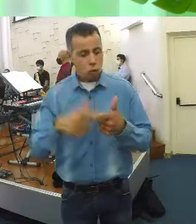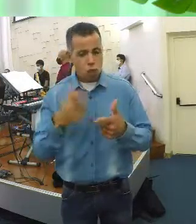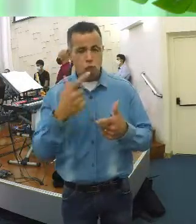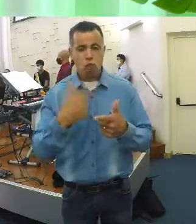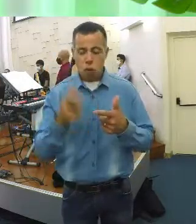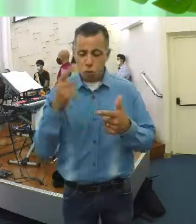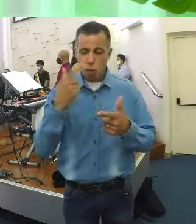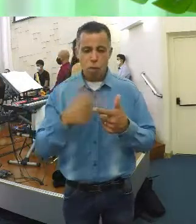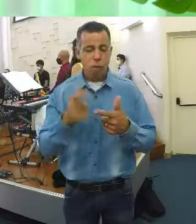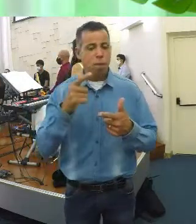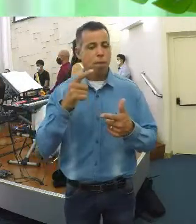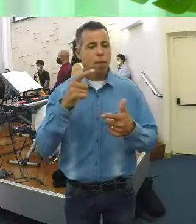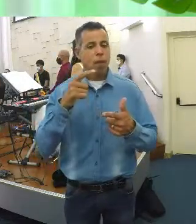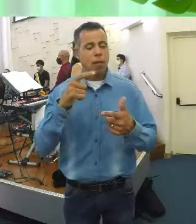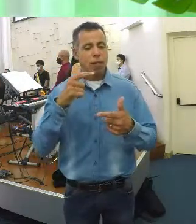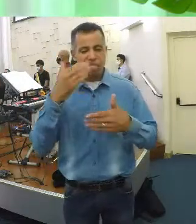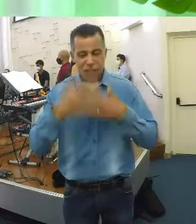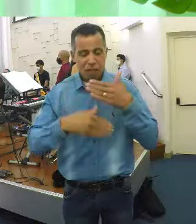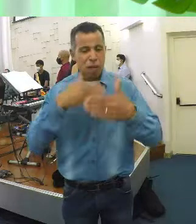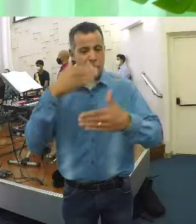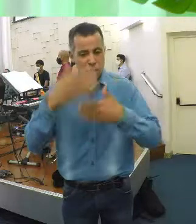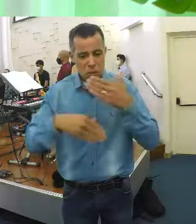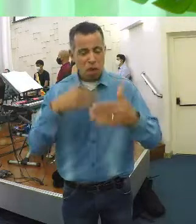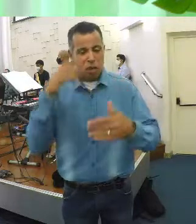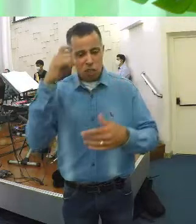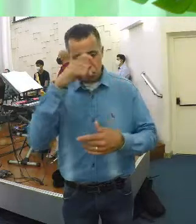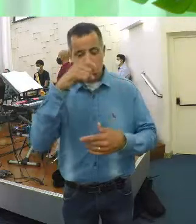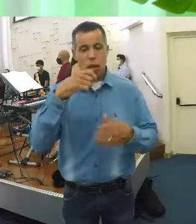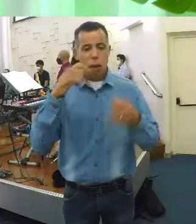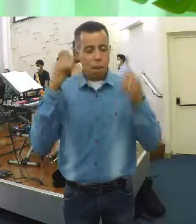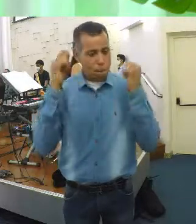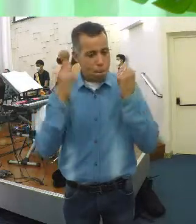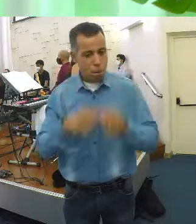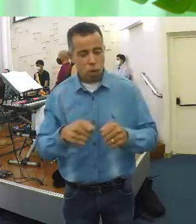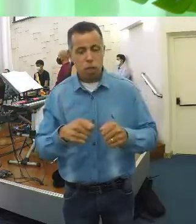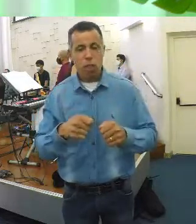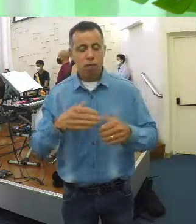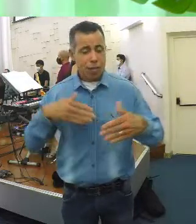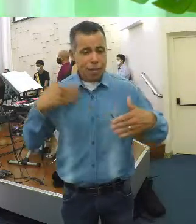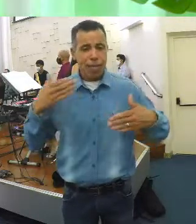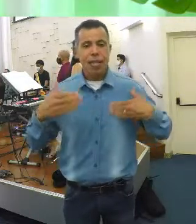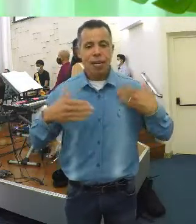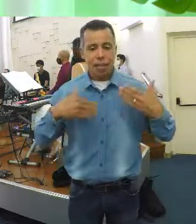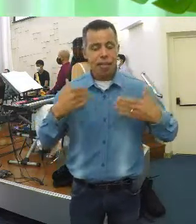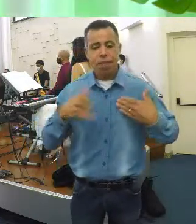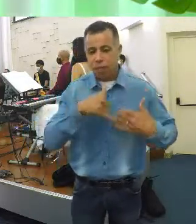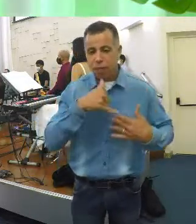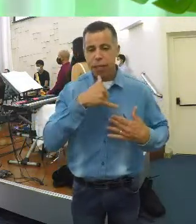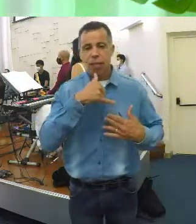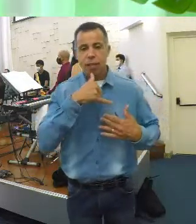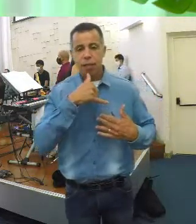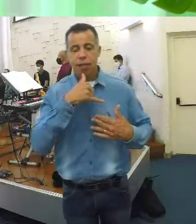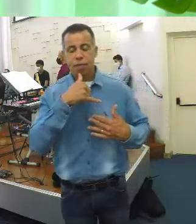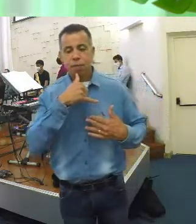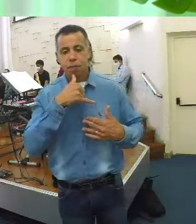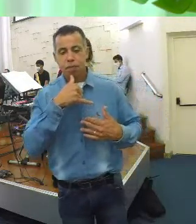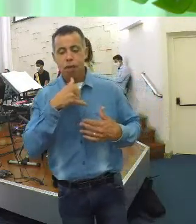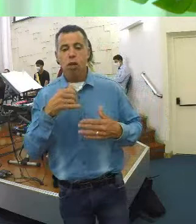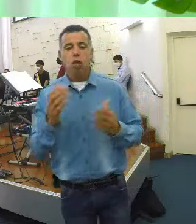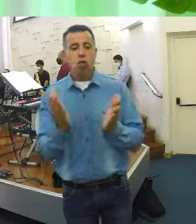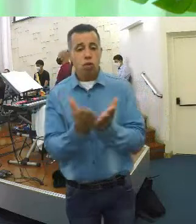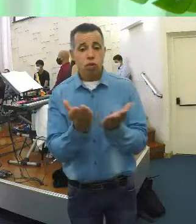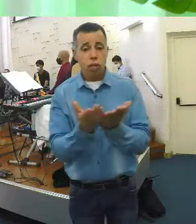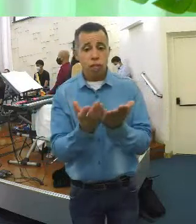às perdas, às dificuldades, é possível alegrar-se. Os crentes selados, que são